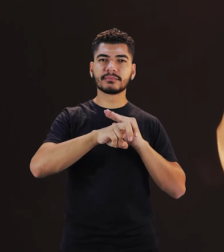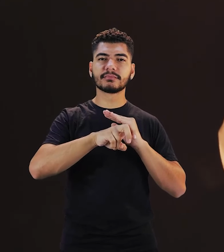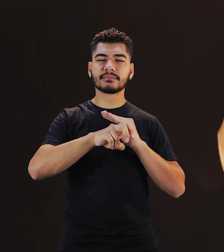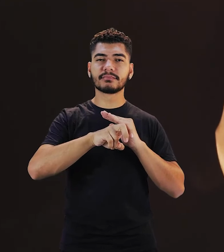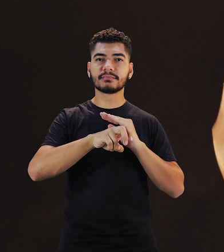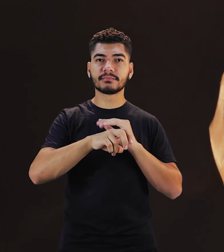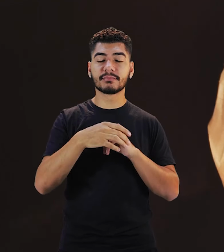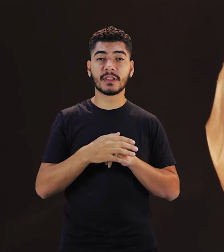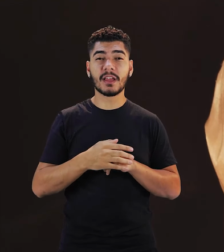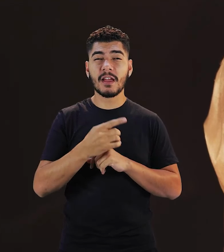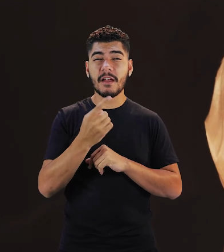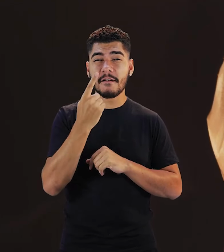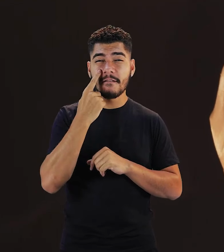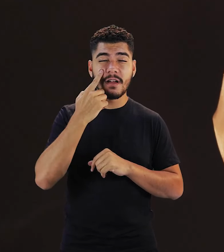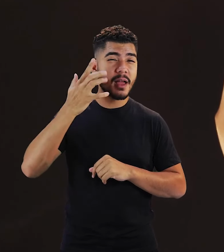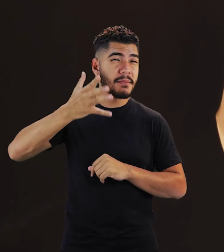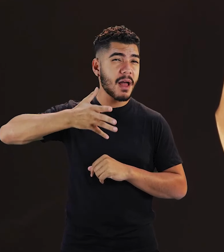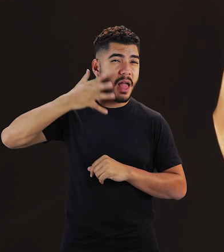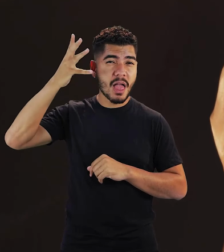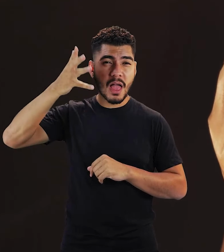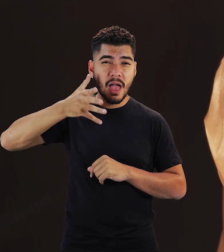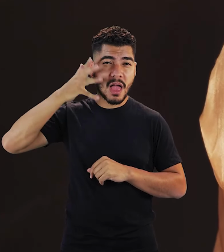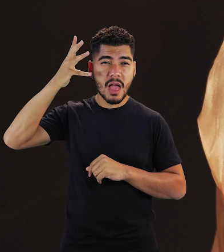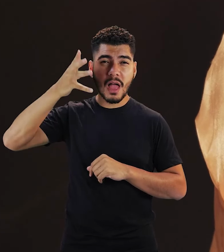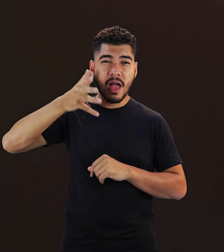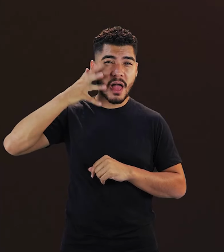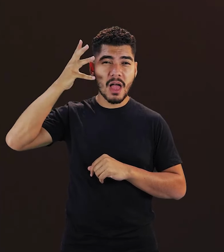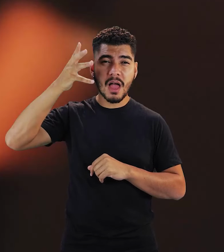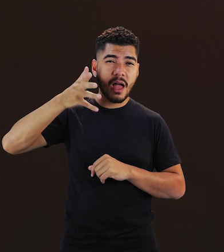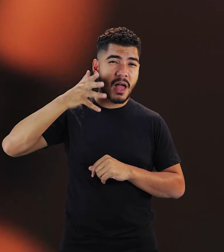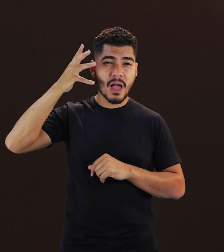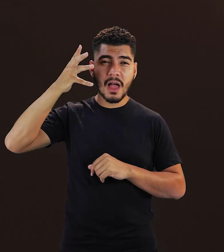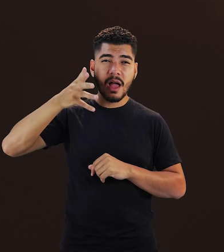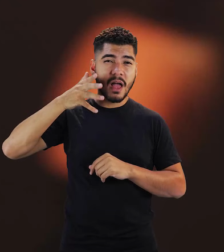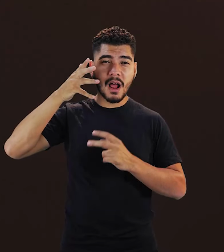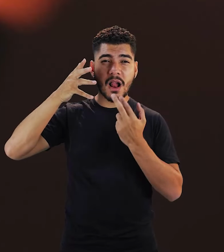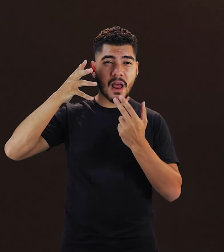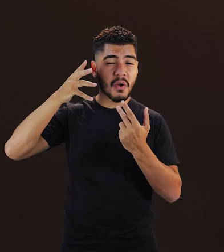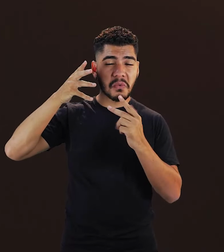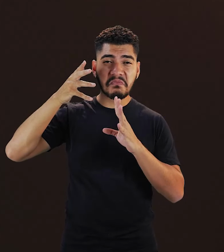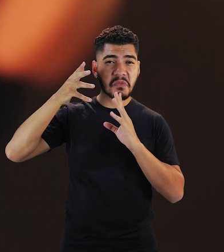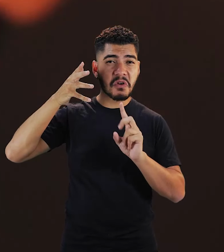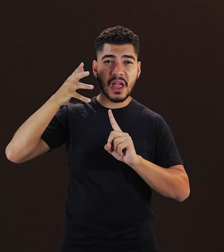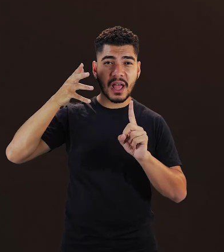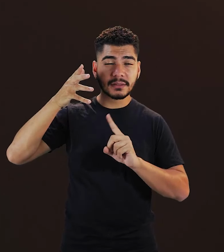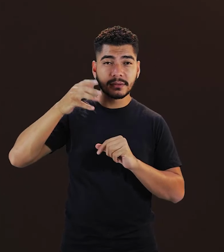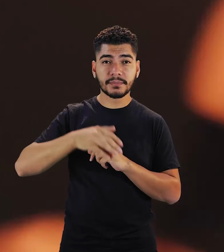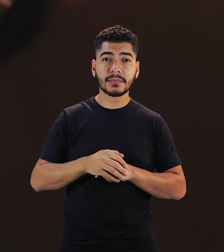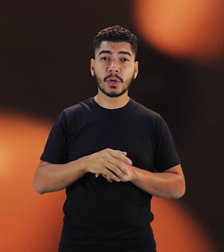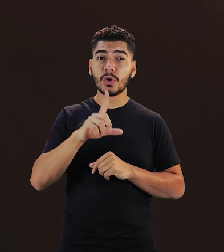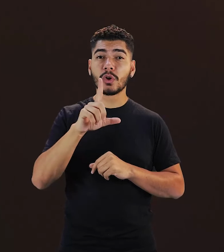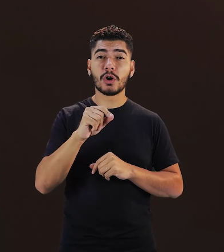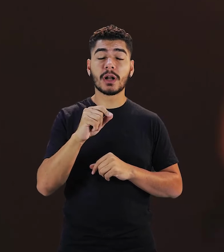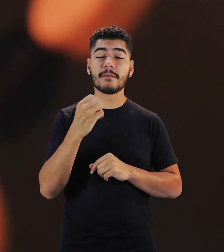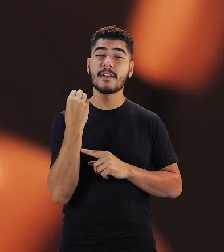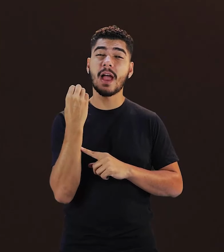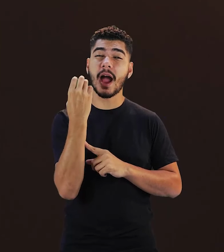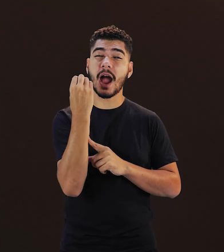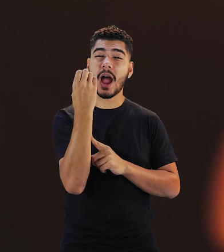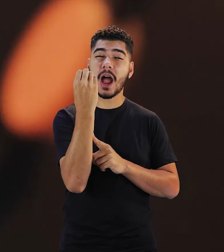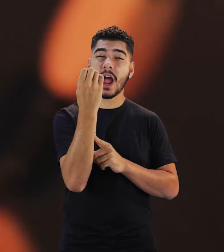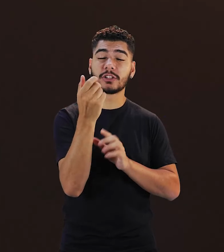Ouvir convenções intermináveis numa língua que não se conhece. Escolher um itinerário mais longo de uma